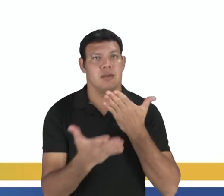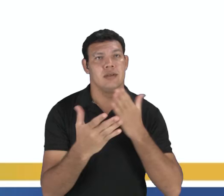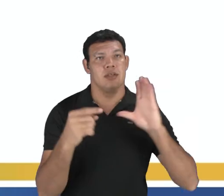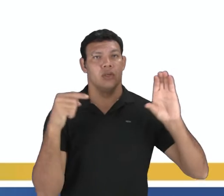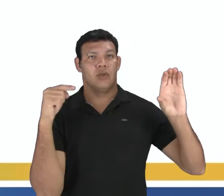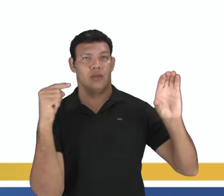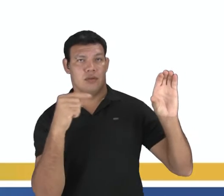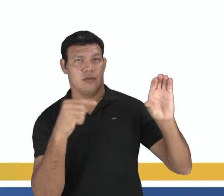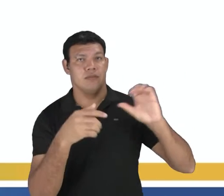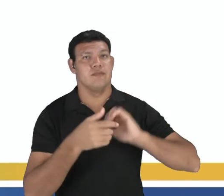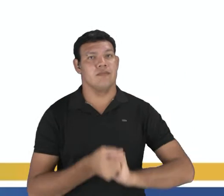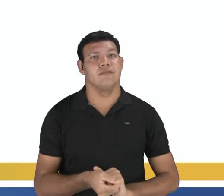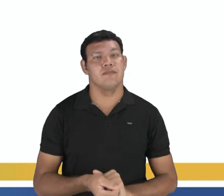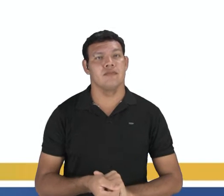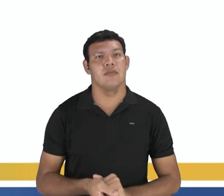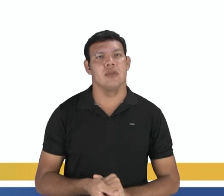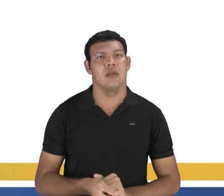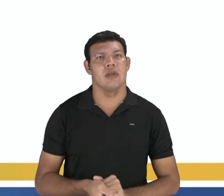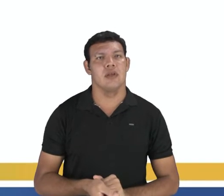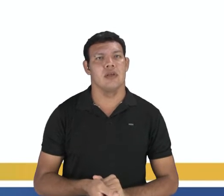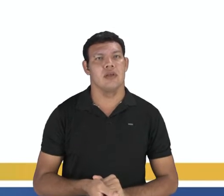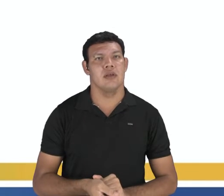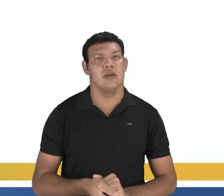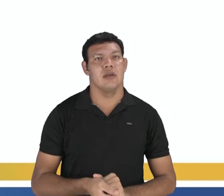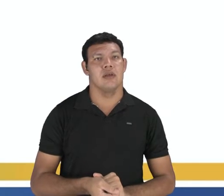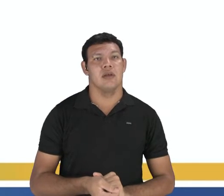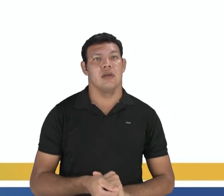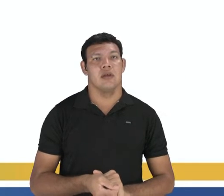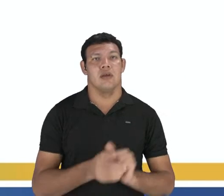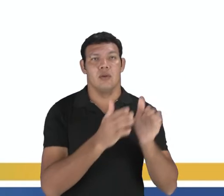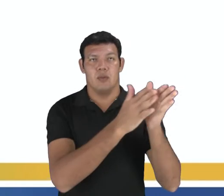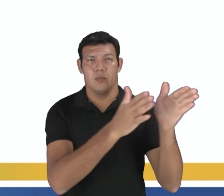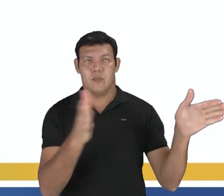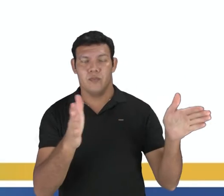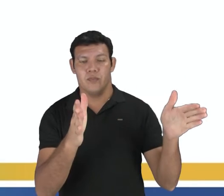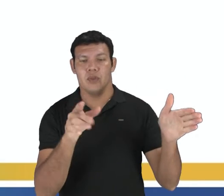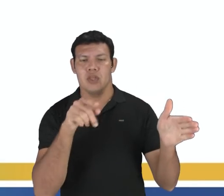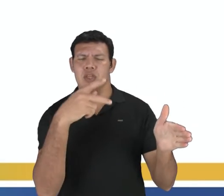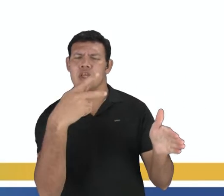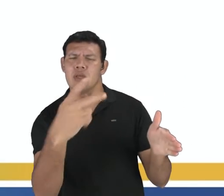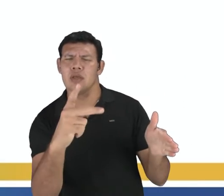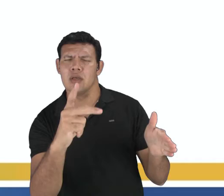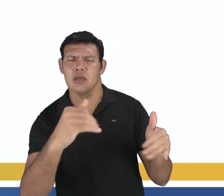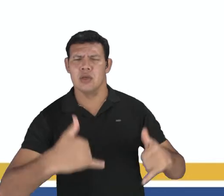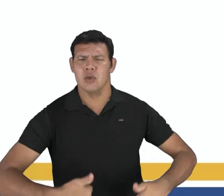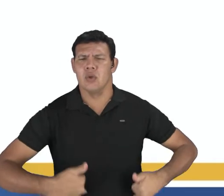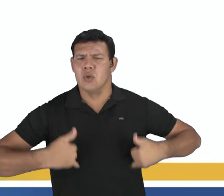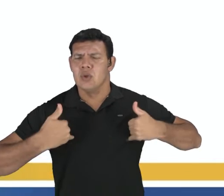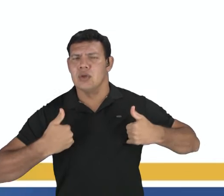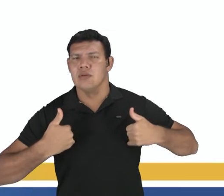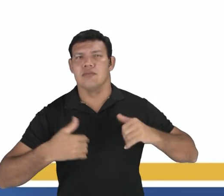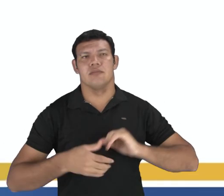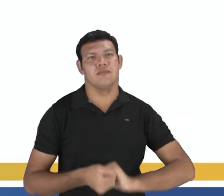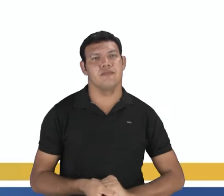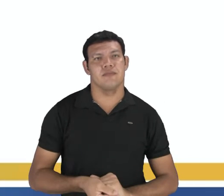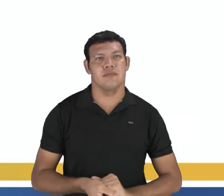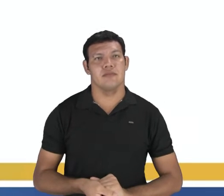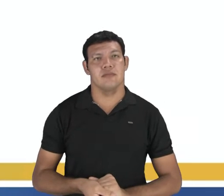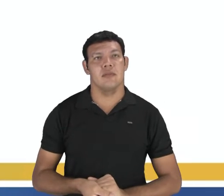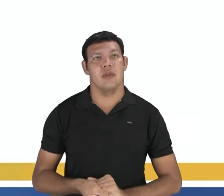o eniso Your Birthday Quando é o seu aniversário ler de